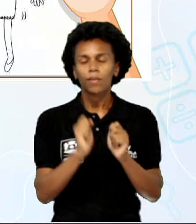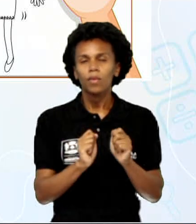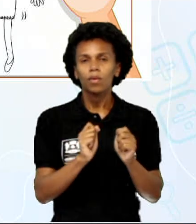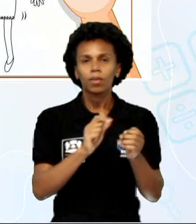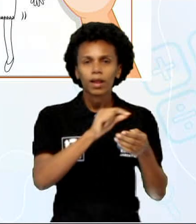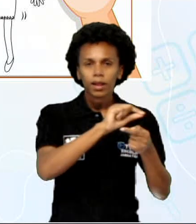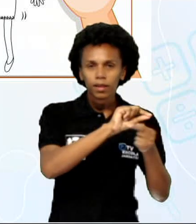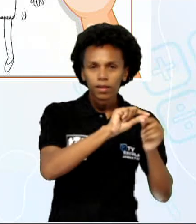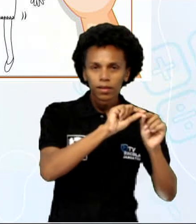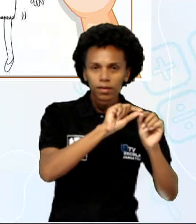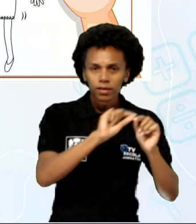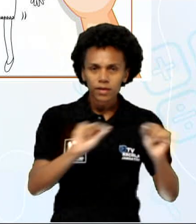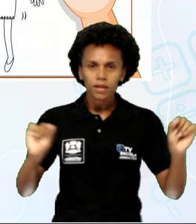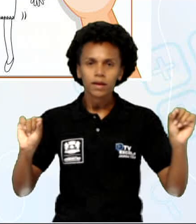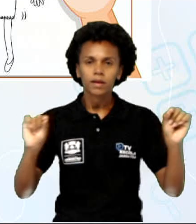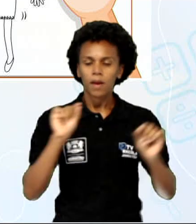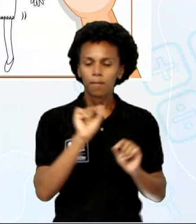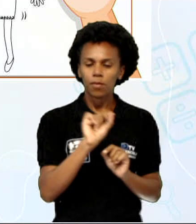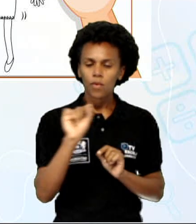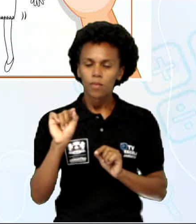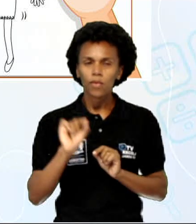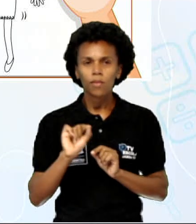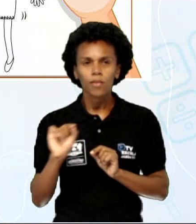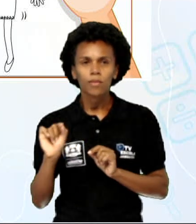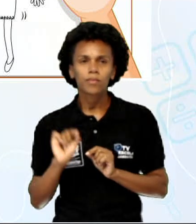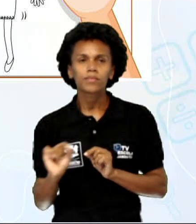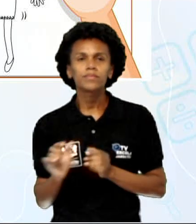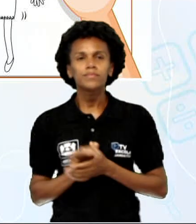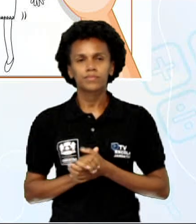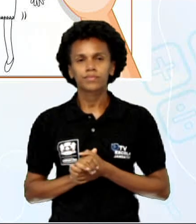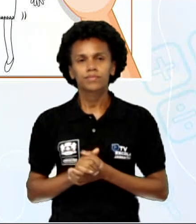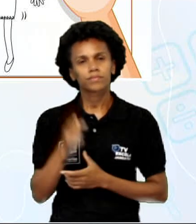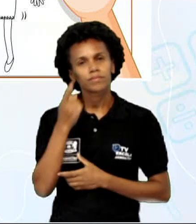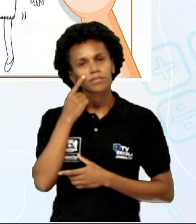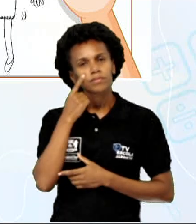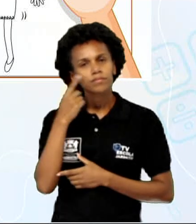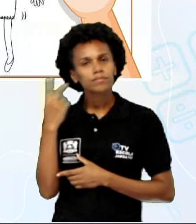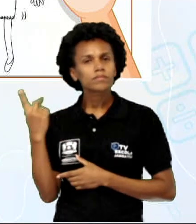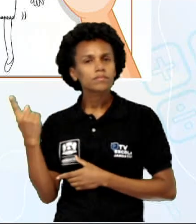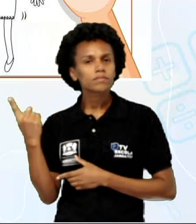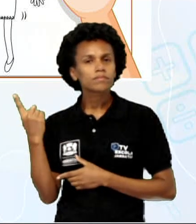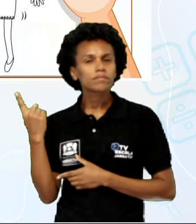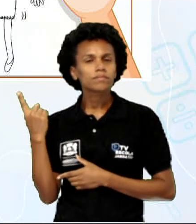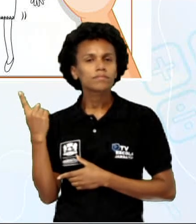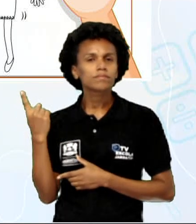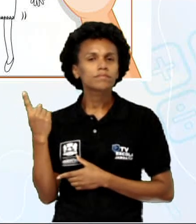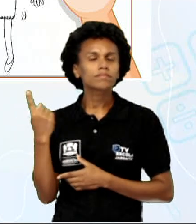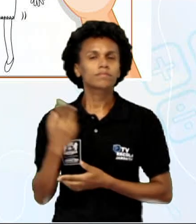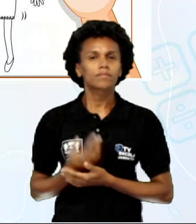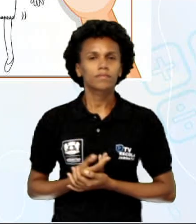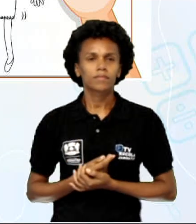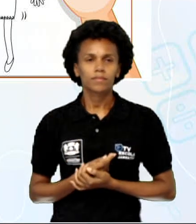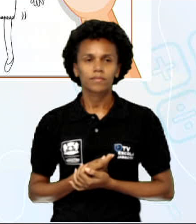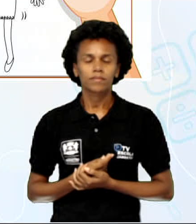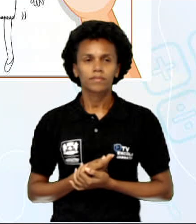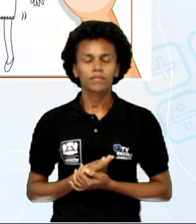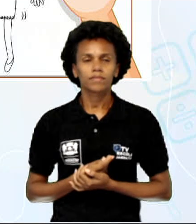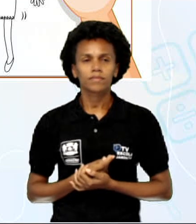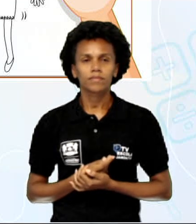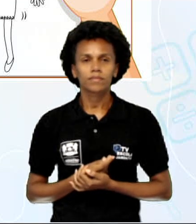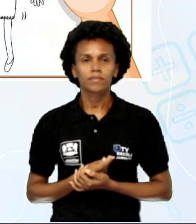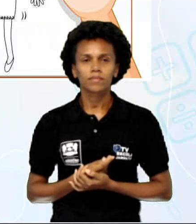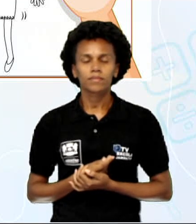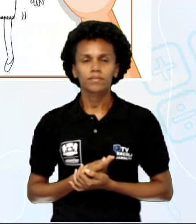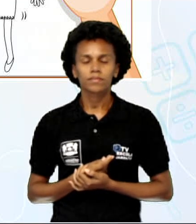formas bidimensionais. Nós vemos aqui dois tipos de desenho, né? Tem um desenho bem realista, do Harry Potter, e tem um desenho de